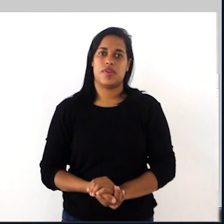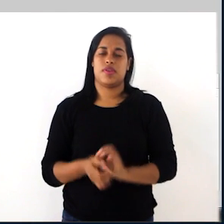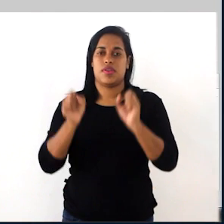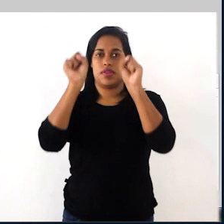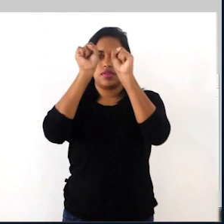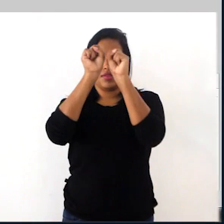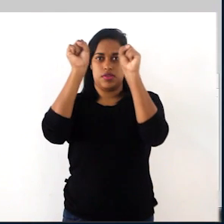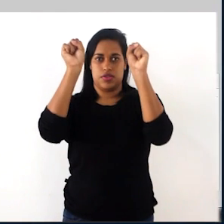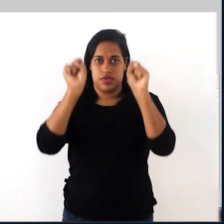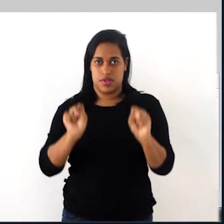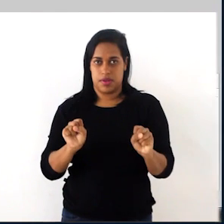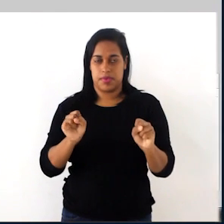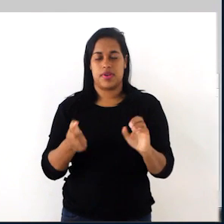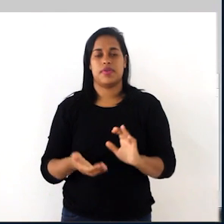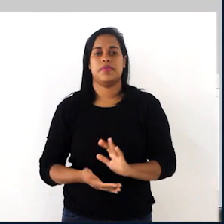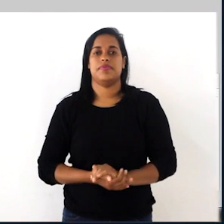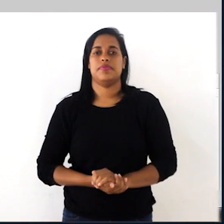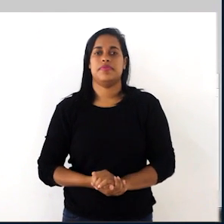Sistema.